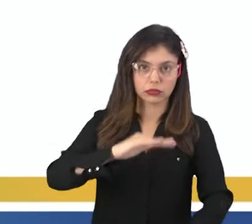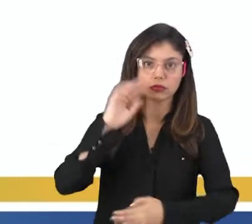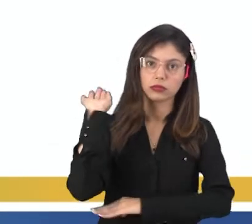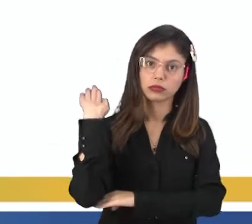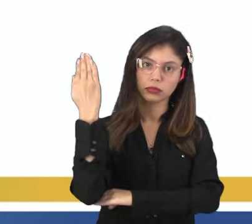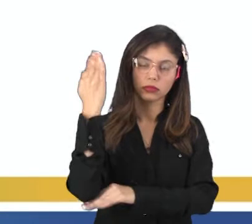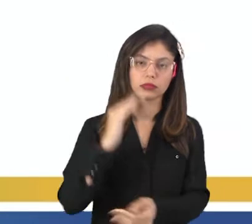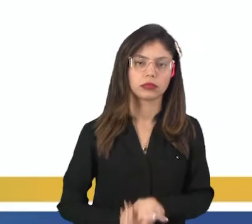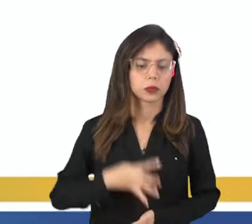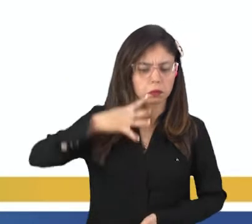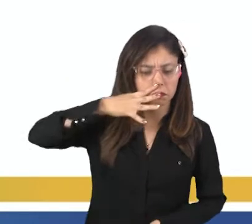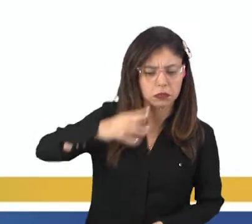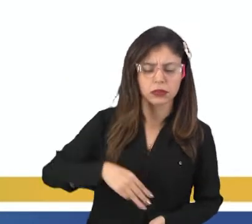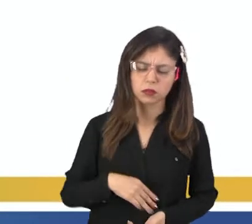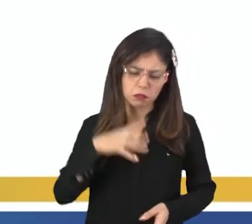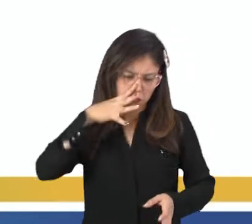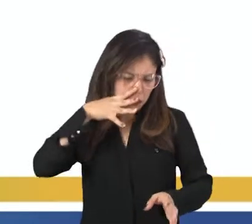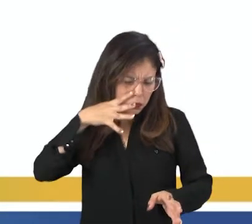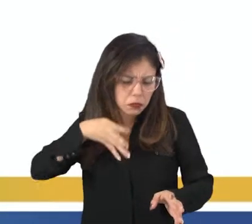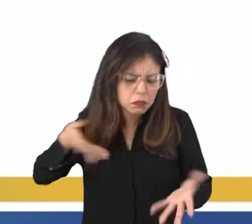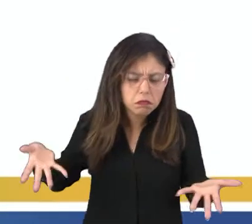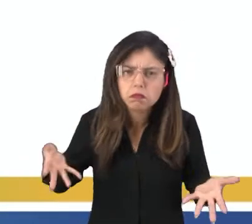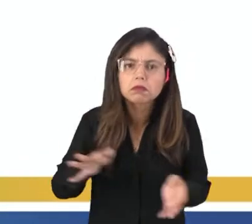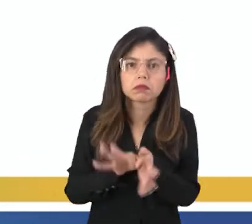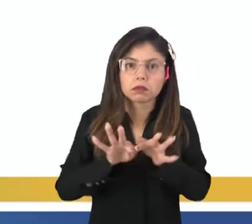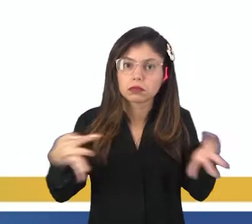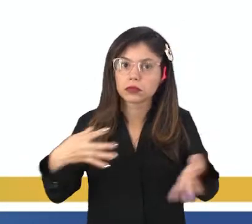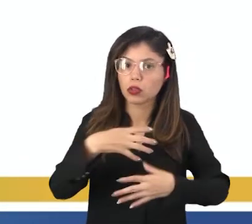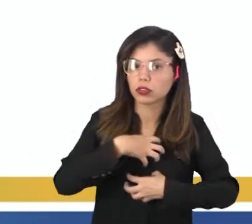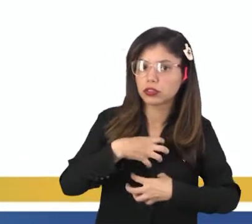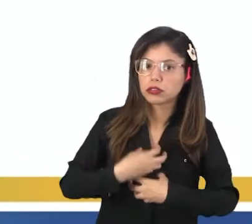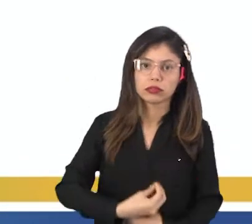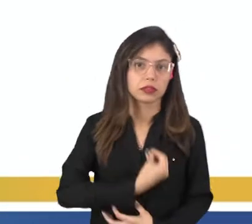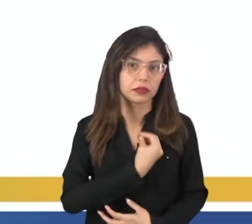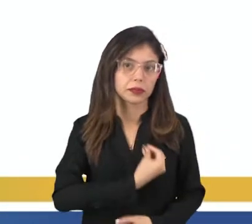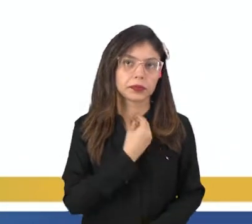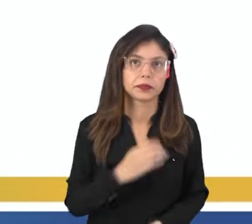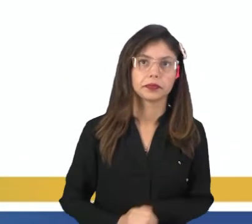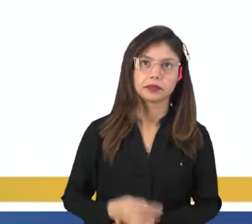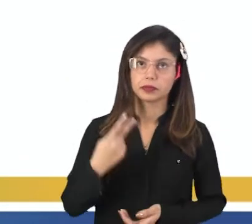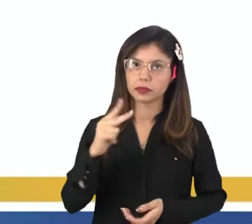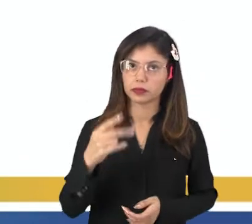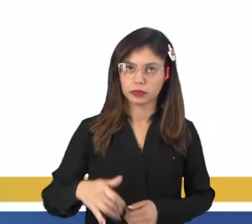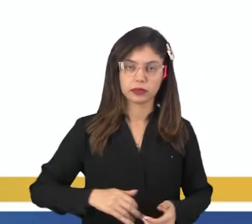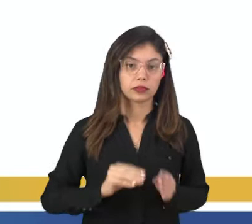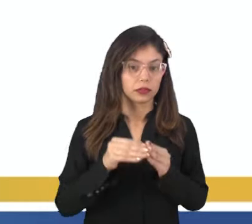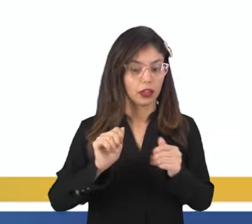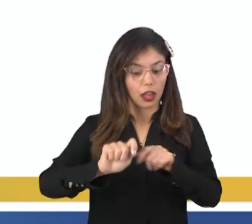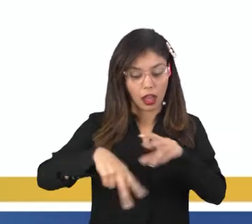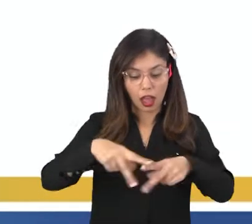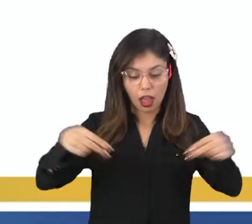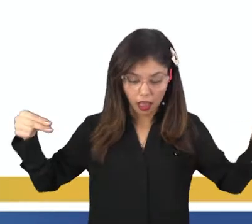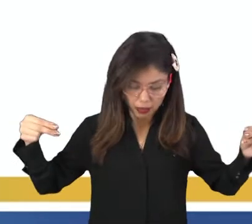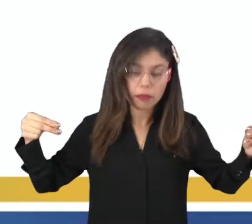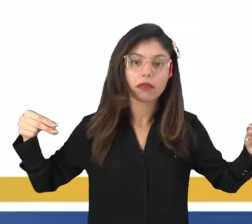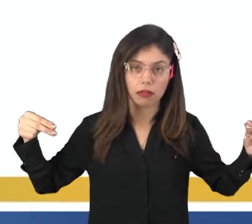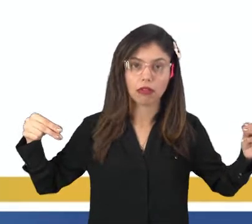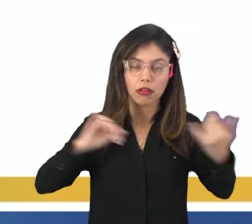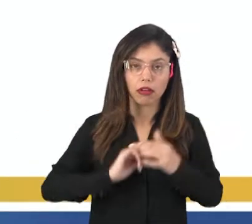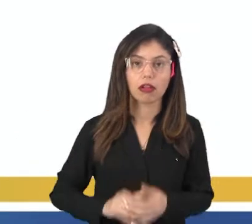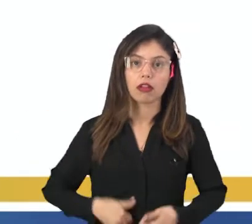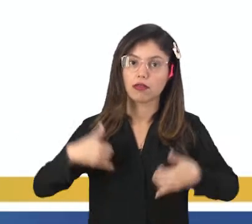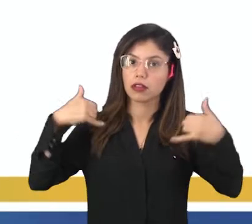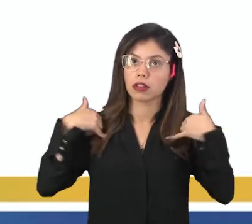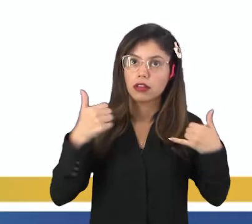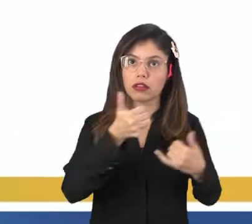madeira misteriosa com uma frase entalhada o sentido da vida para jeremih fim que abrir no dia do seu aniversário